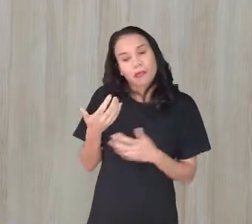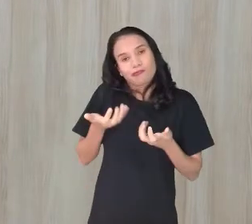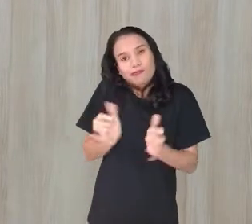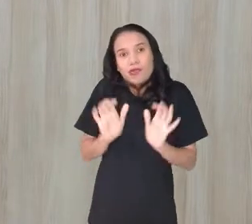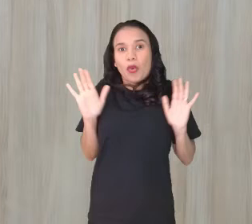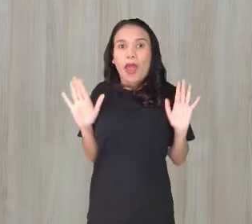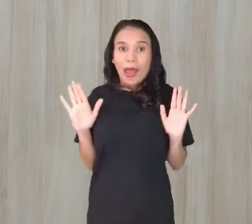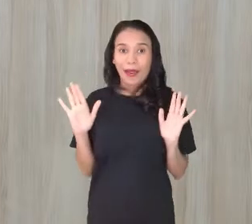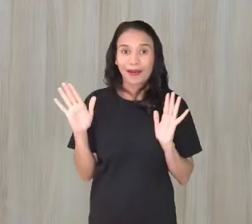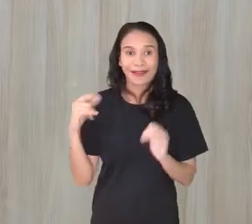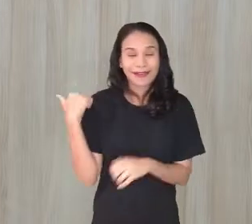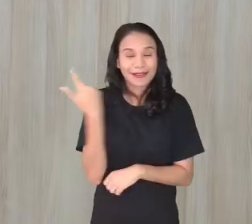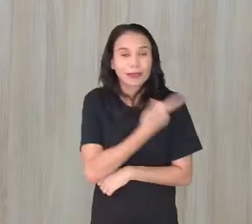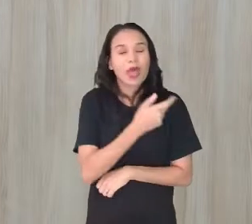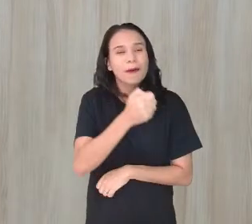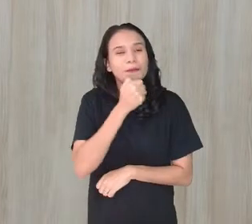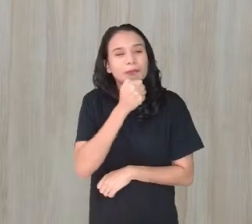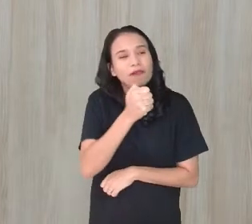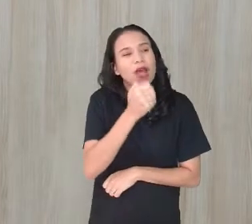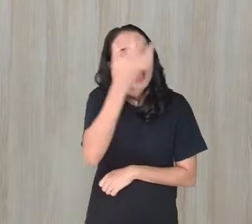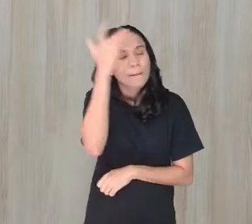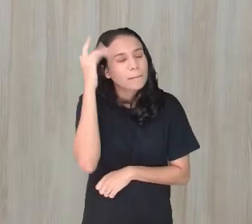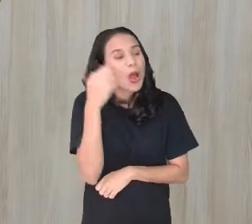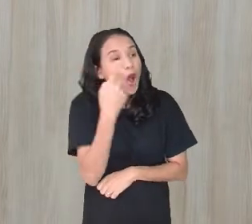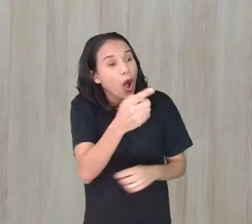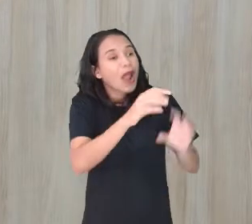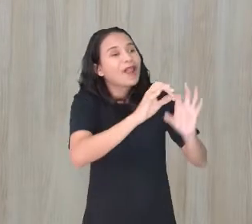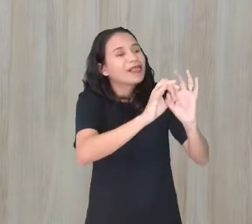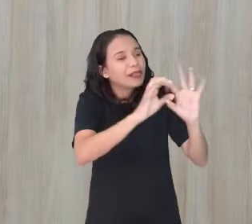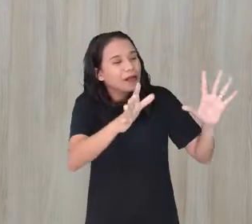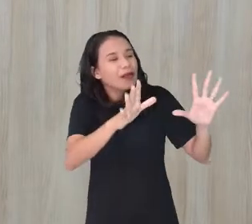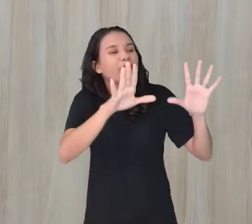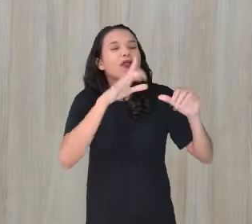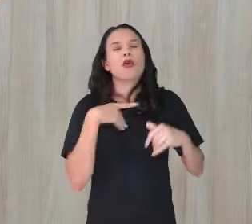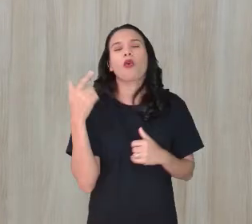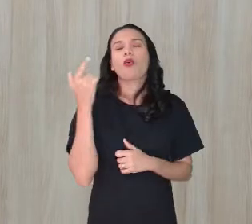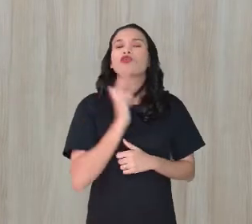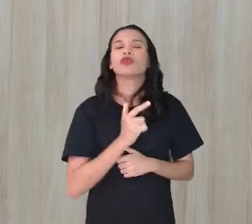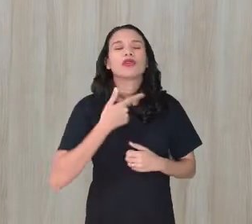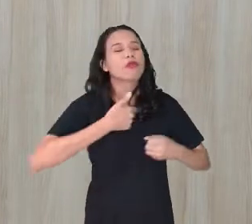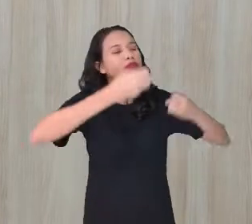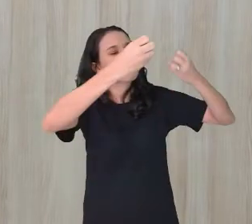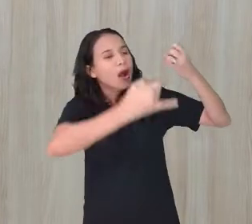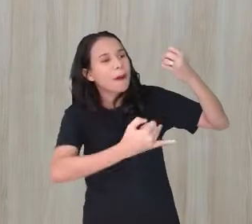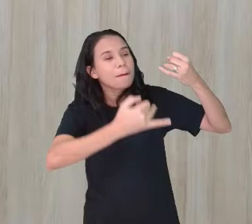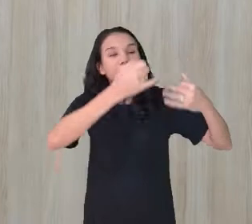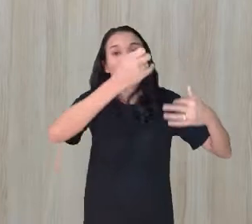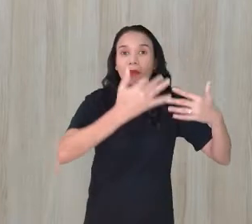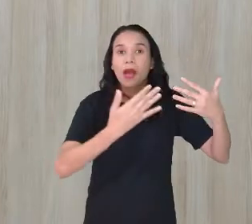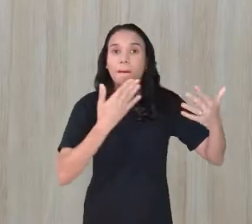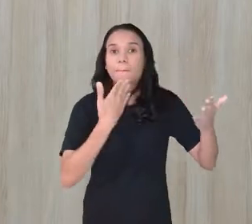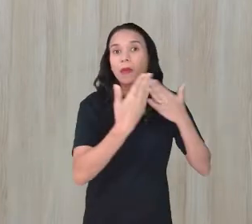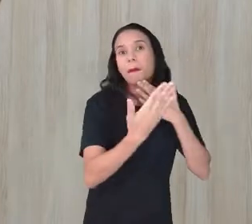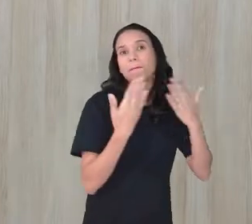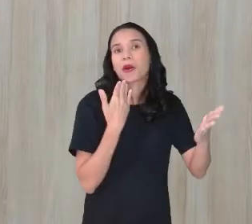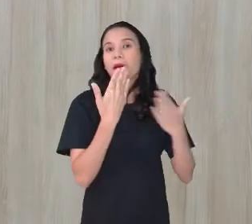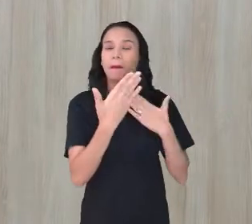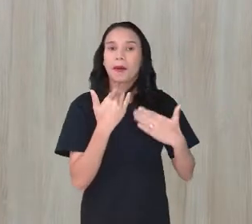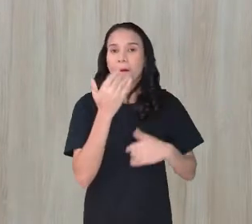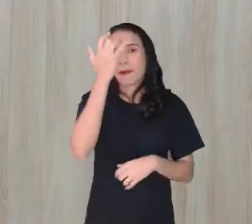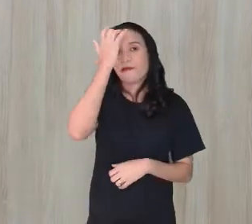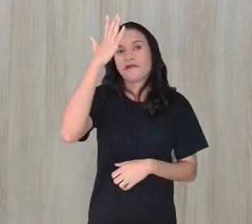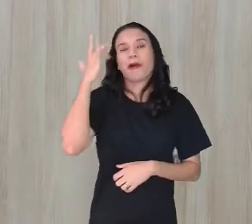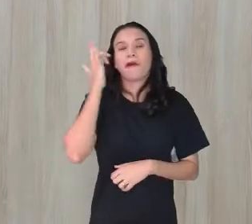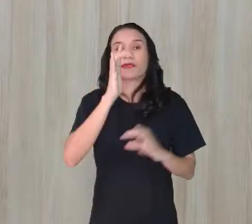Como entrevistador, a gente quer que a pessoa fique livre e confortável para falar o que ela quiser. Porque uma entrevista animada é muito mais fácil